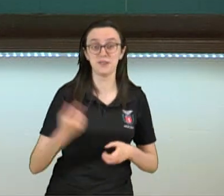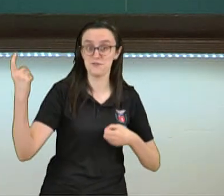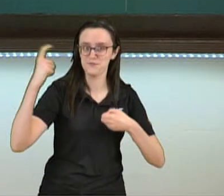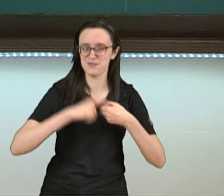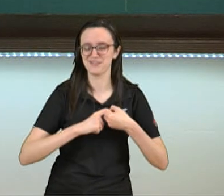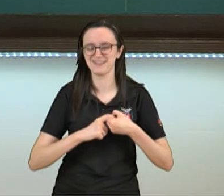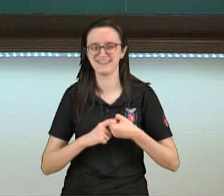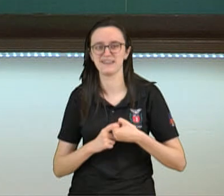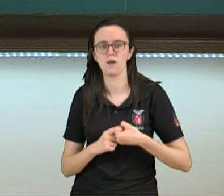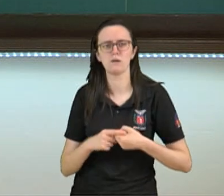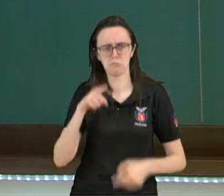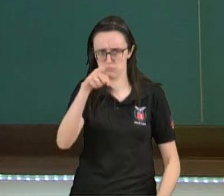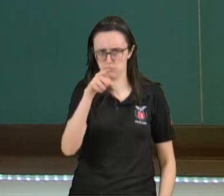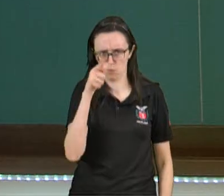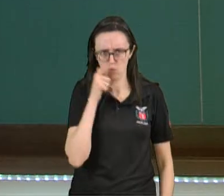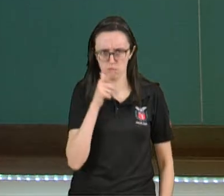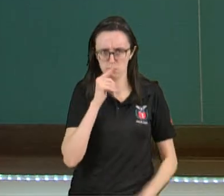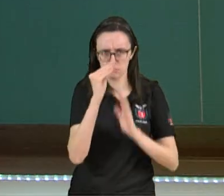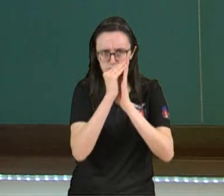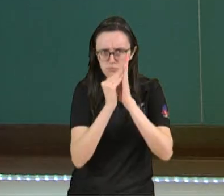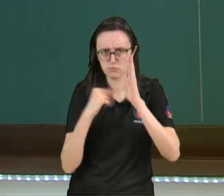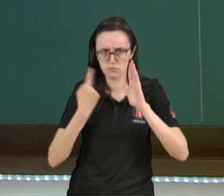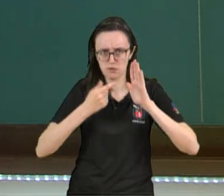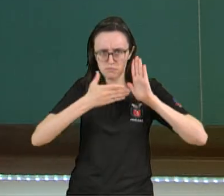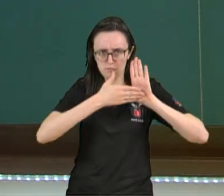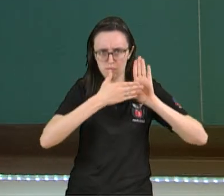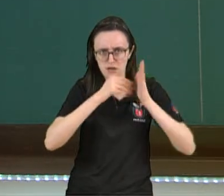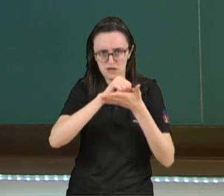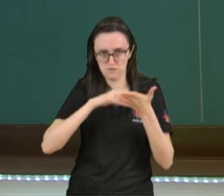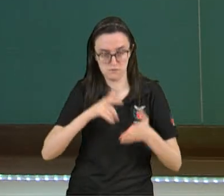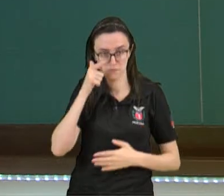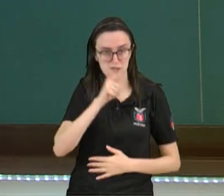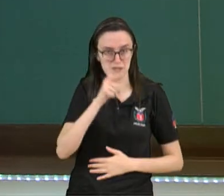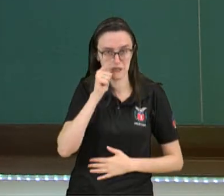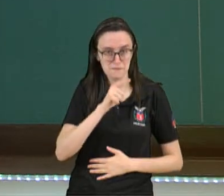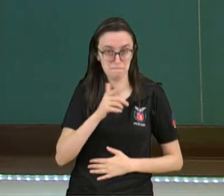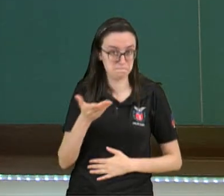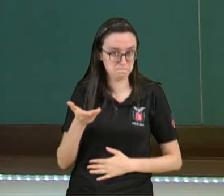Voltamos, pessoal. Aí, conseguiram anotar a nossa proposta de atividade de hoje?